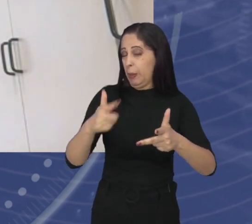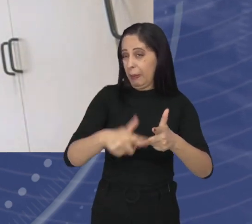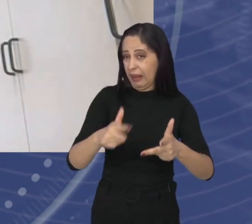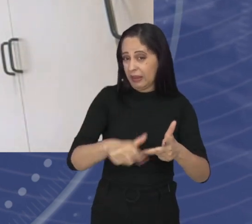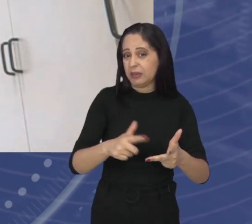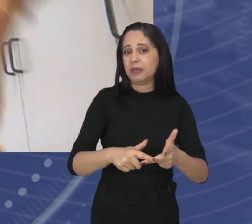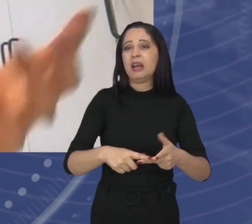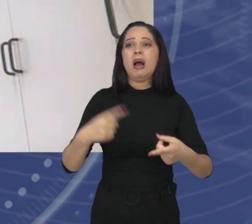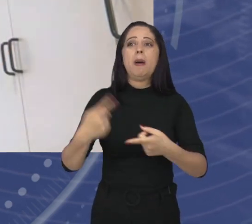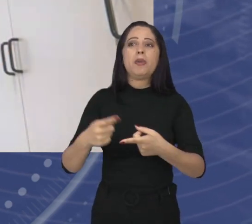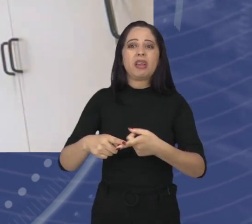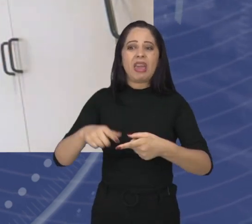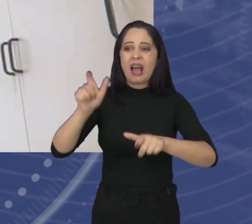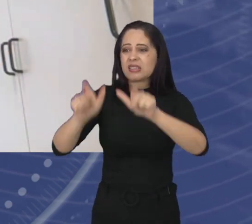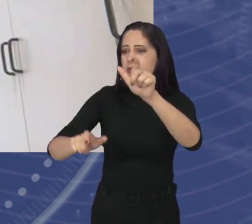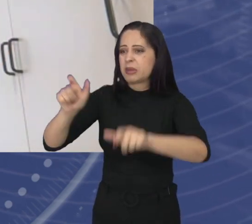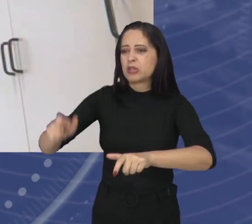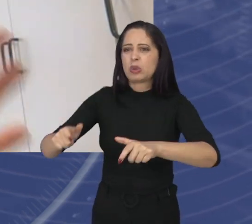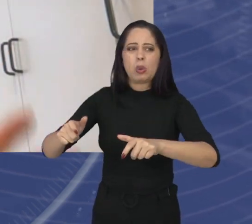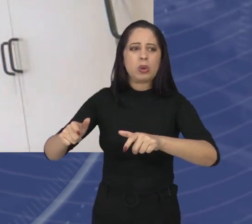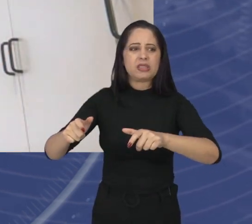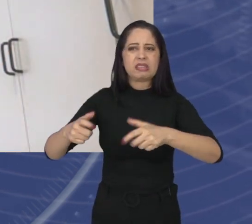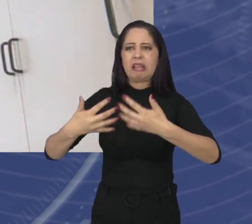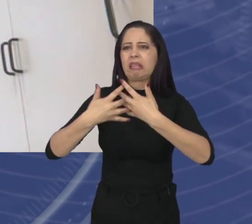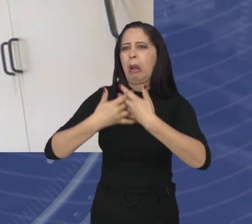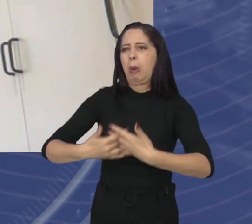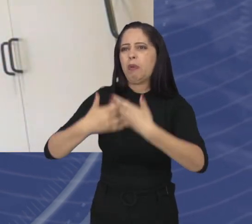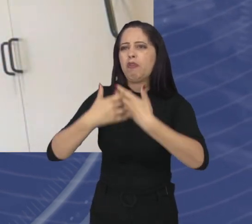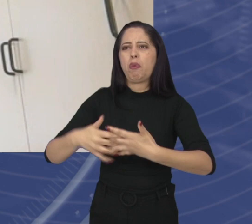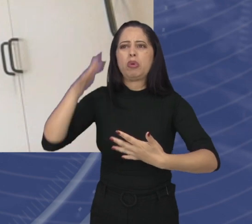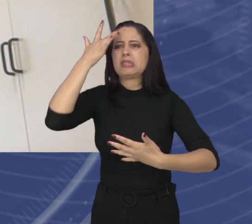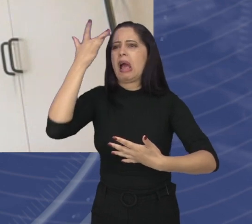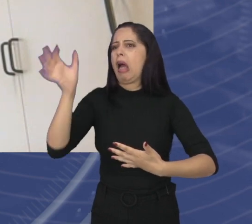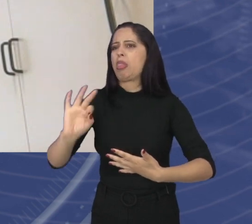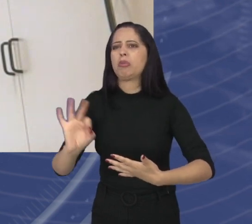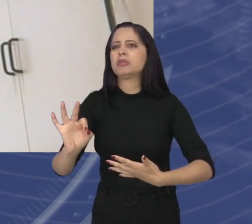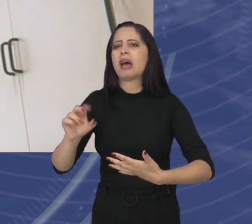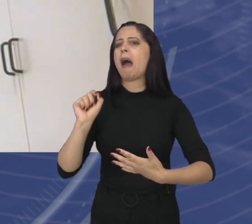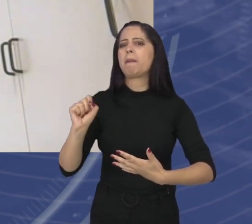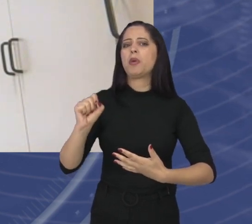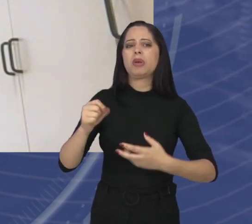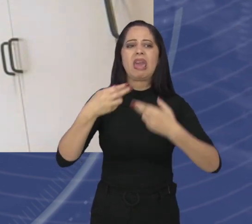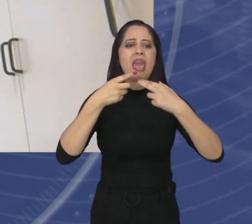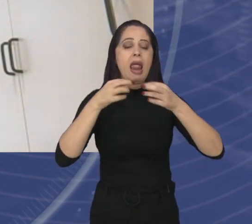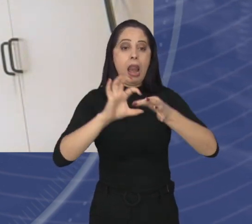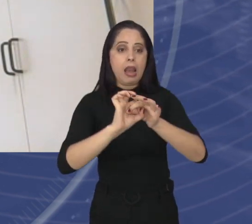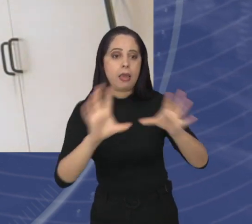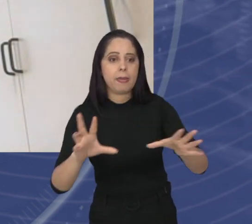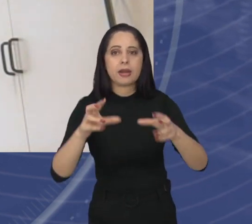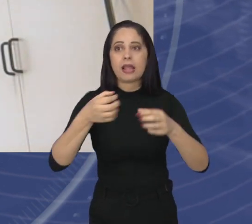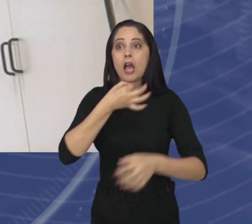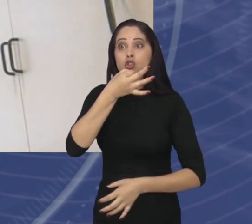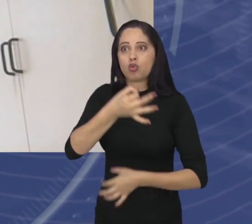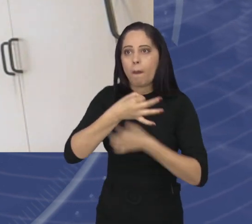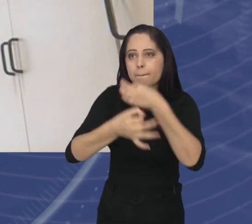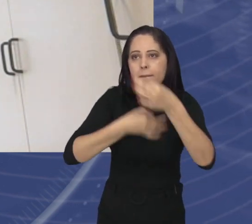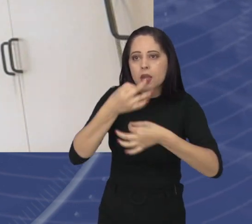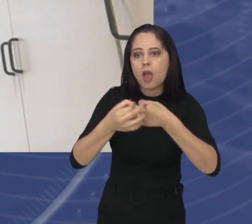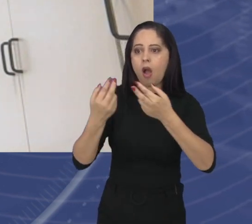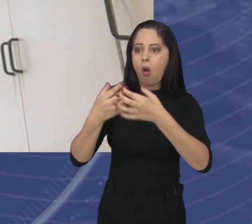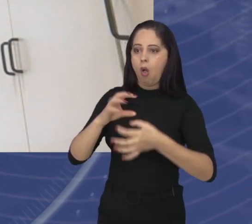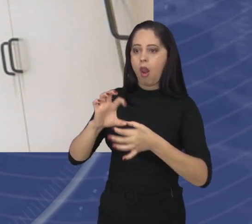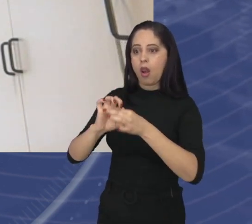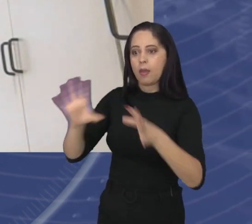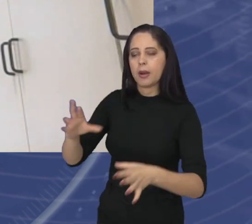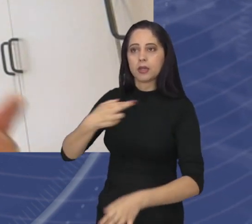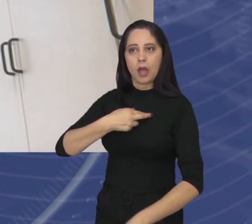de expressão, liberdade, né, assim por diante, liberdade religiosa. Isso leva a uma intolerância, né? Ou seja, a prática da religião